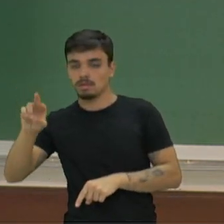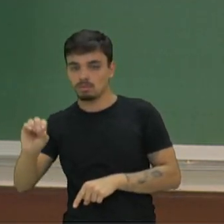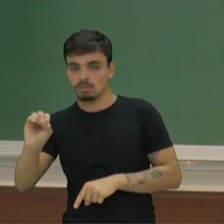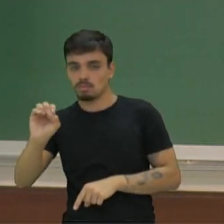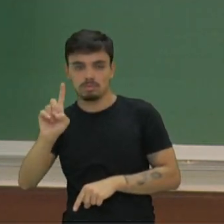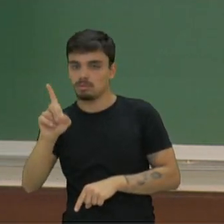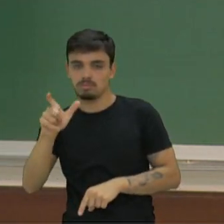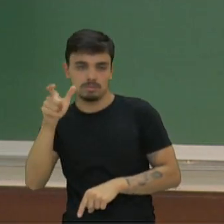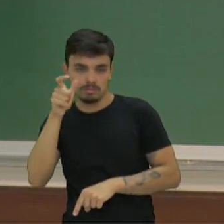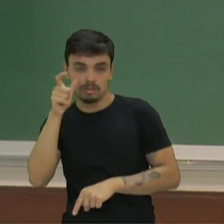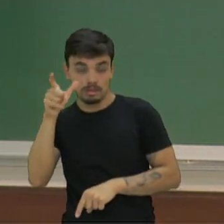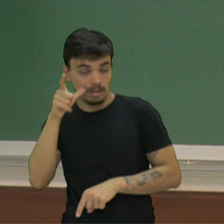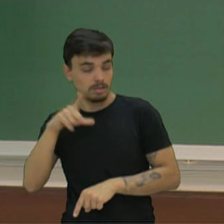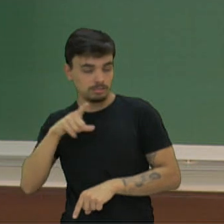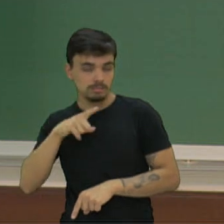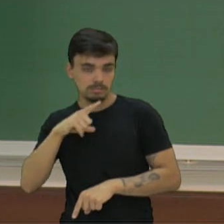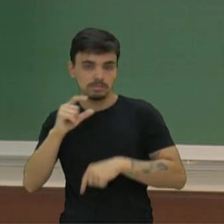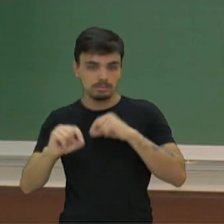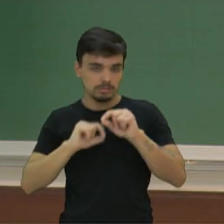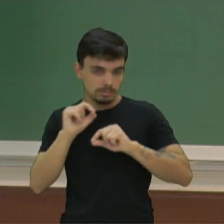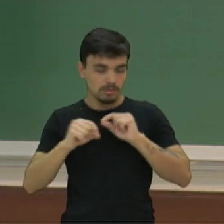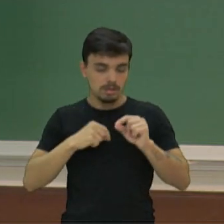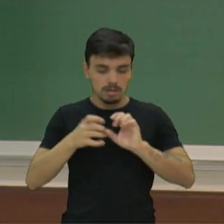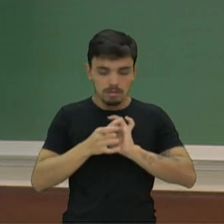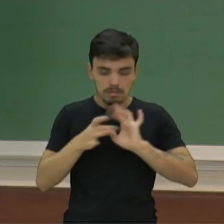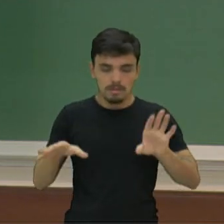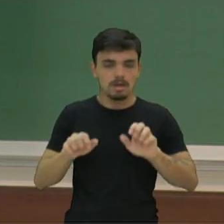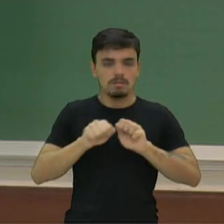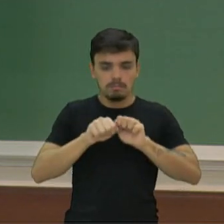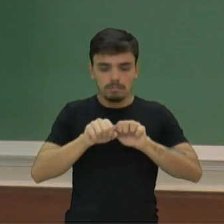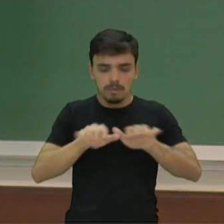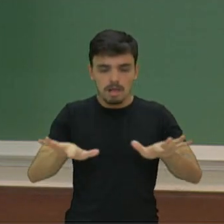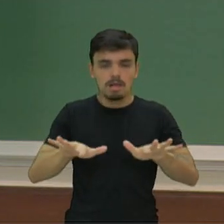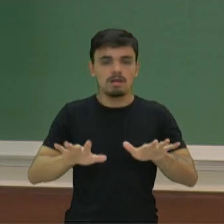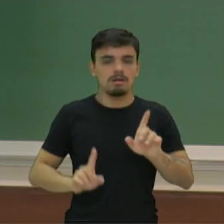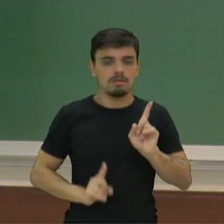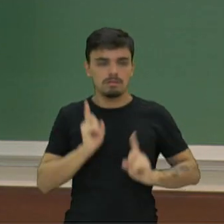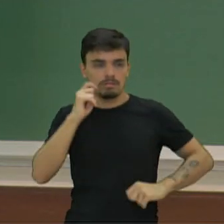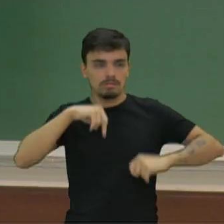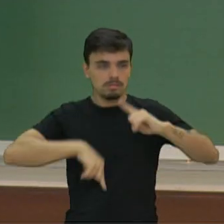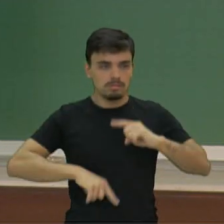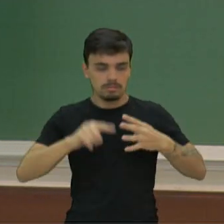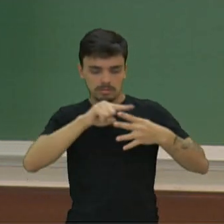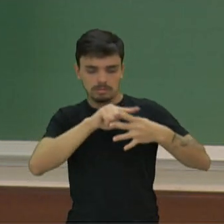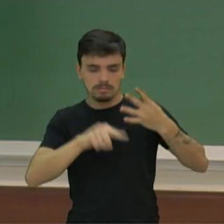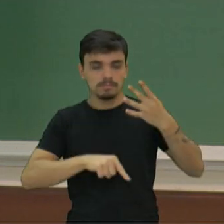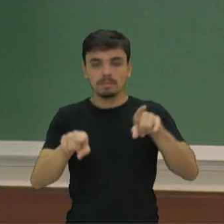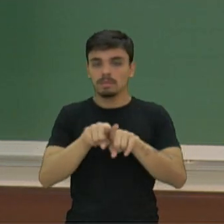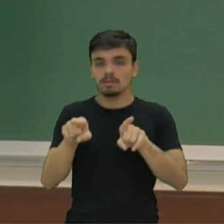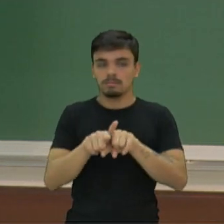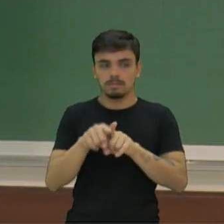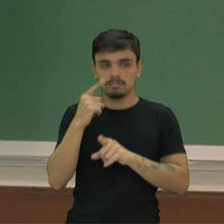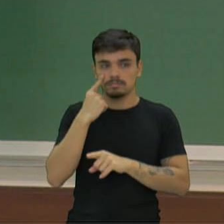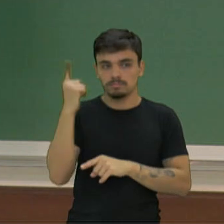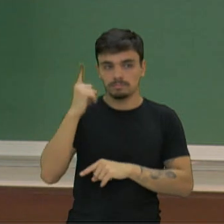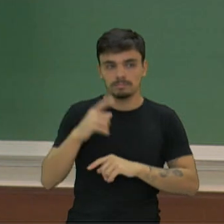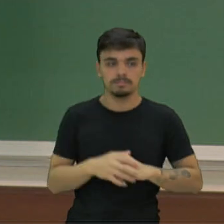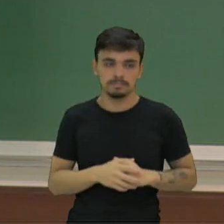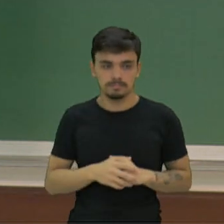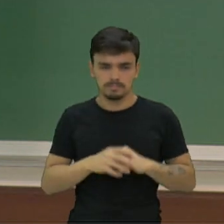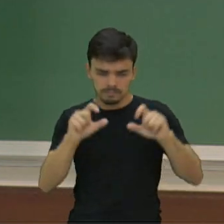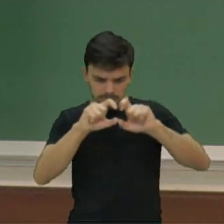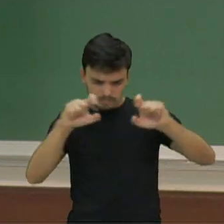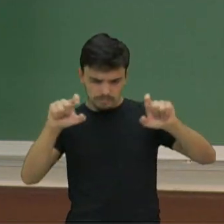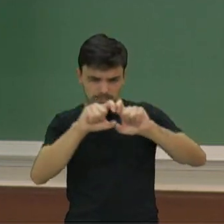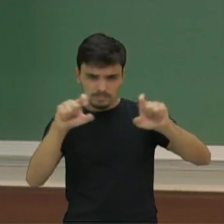nos interessa porque ele libera vários hormônios, a prolactina, o FSH e LH, TSH, ACTH